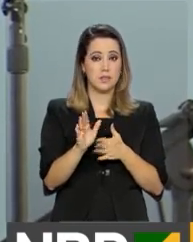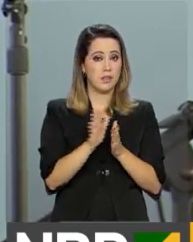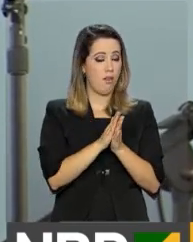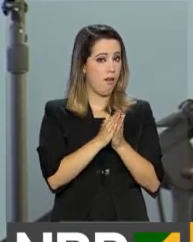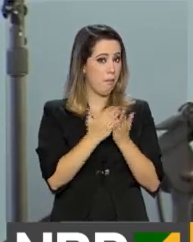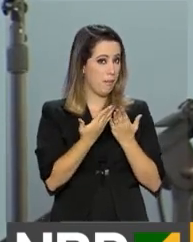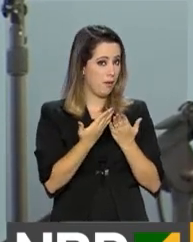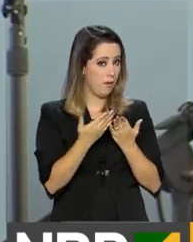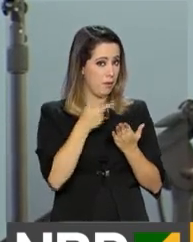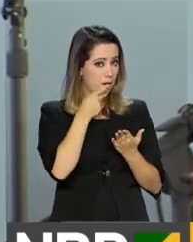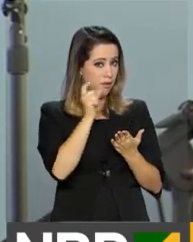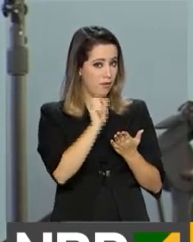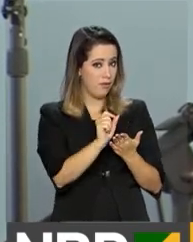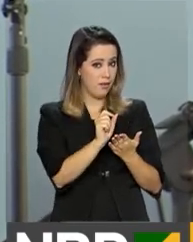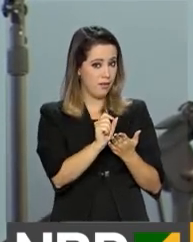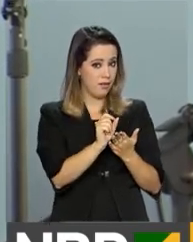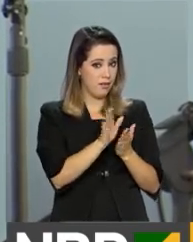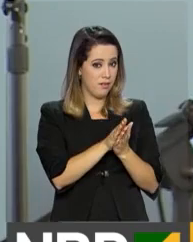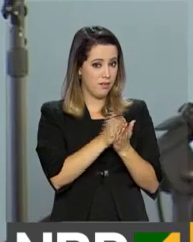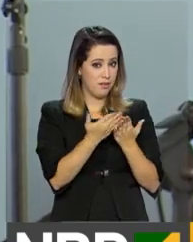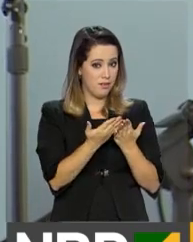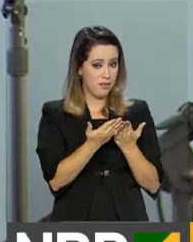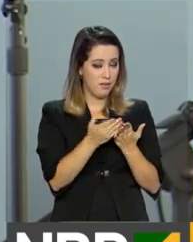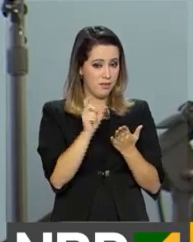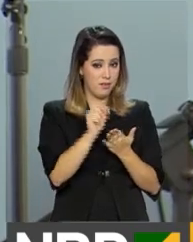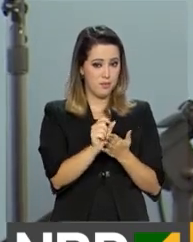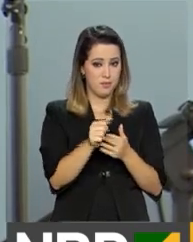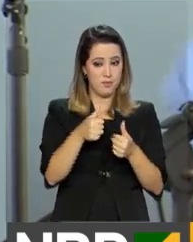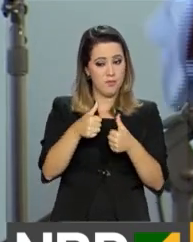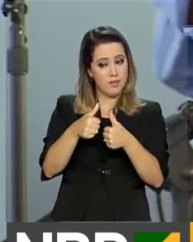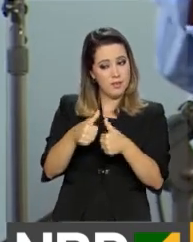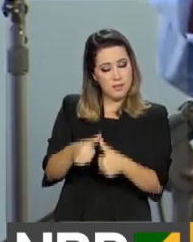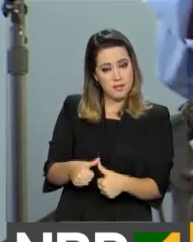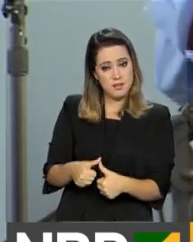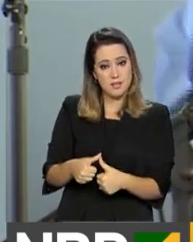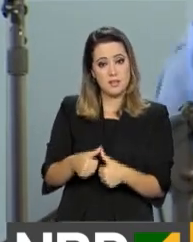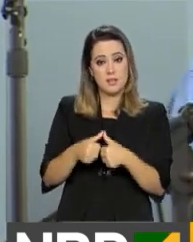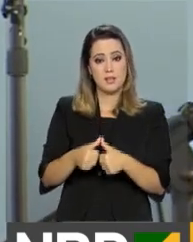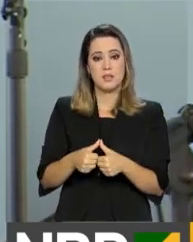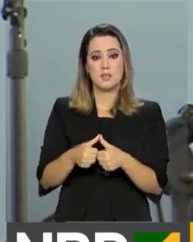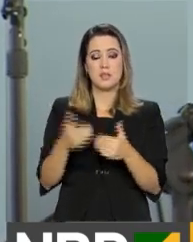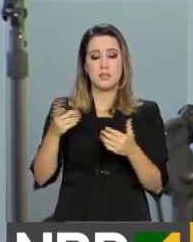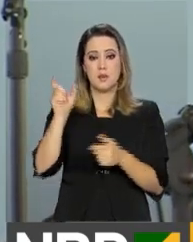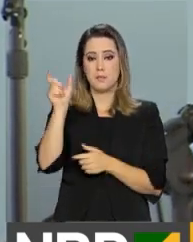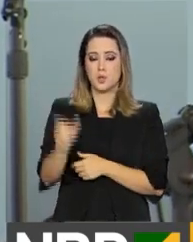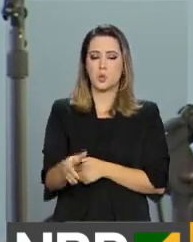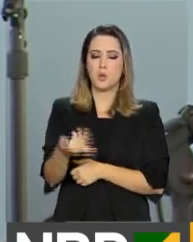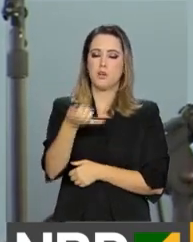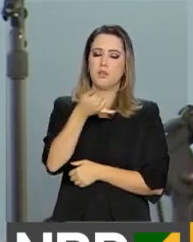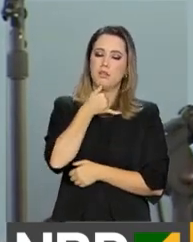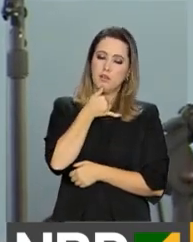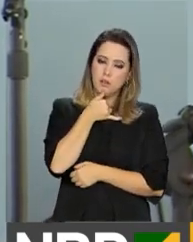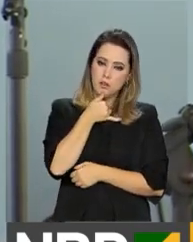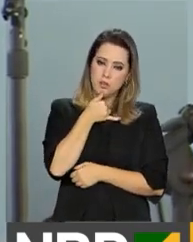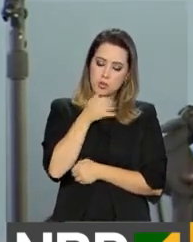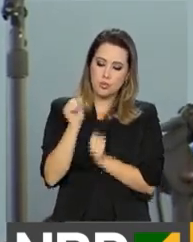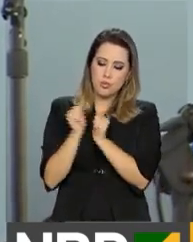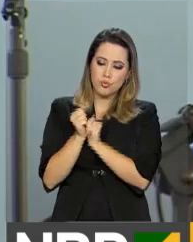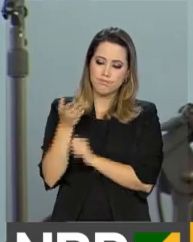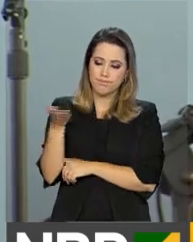que diz mais ou menos assim: está alguém entre vós triste.